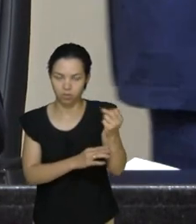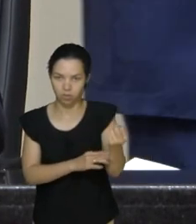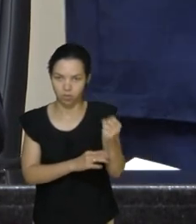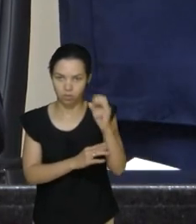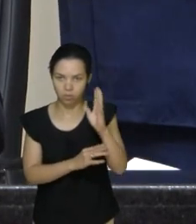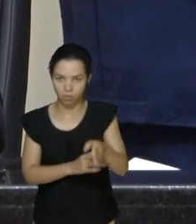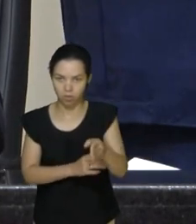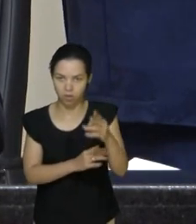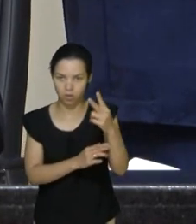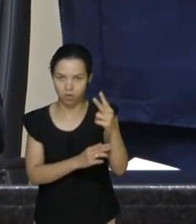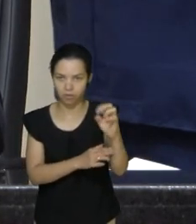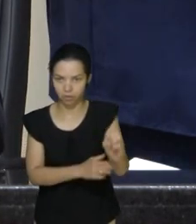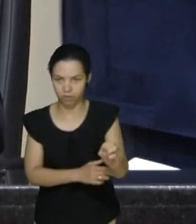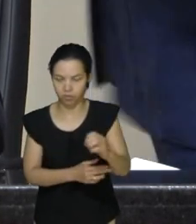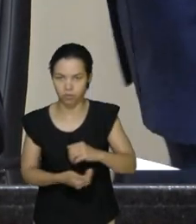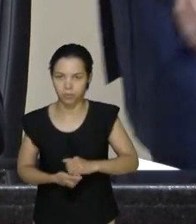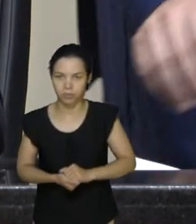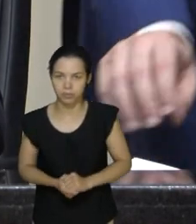498/2020.